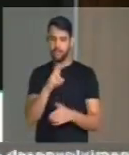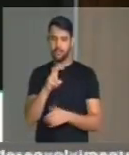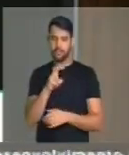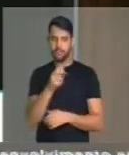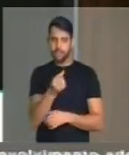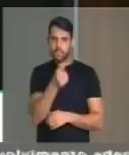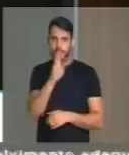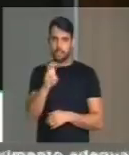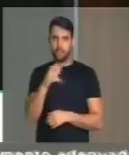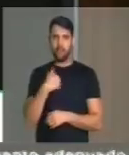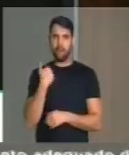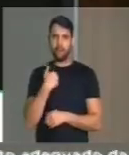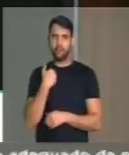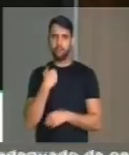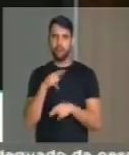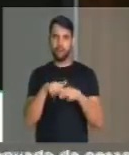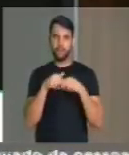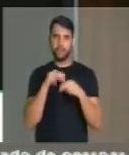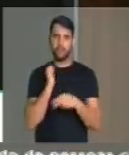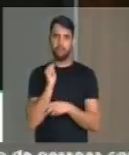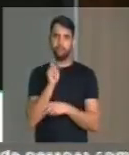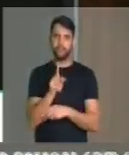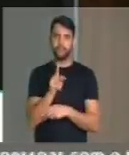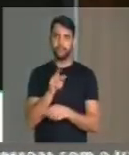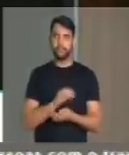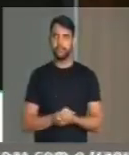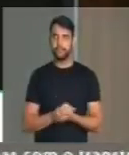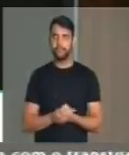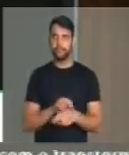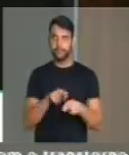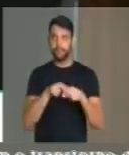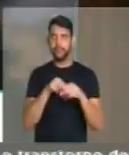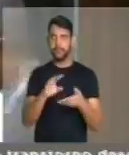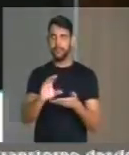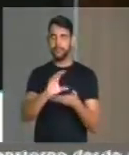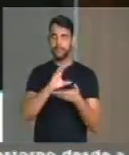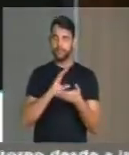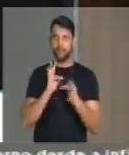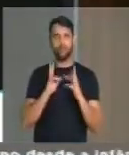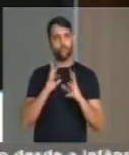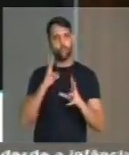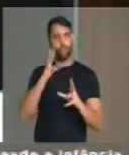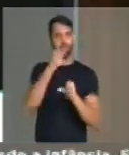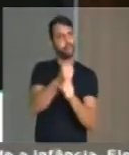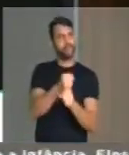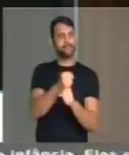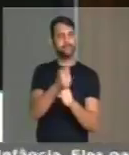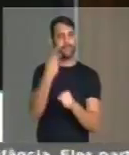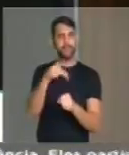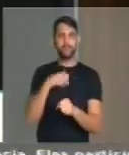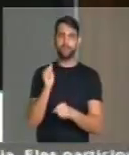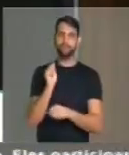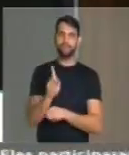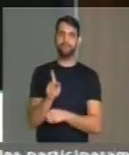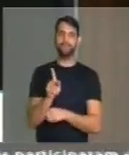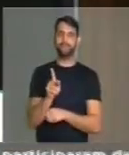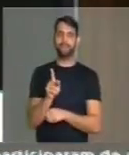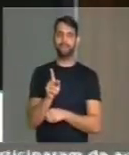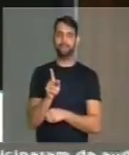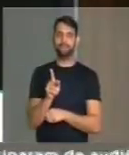65 anos para poder se aposentar e receber integralmente a sua